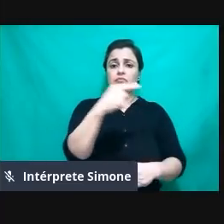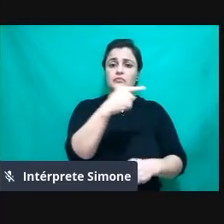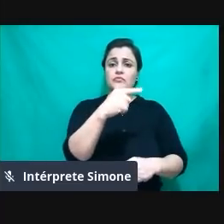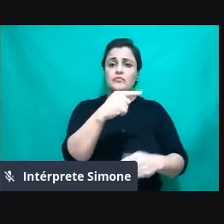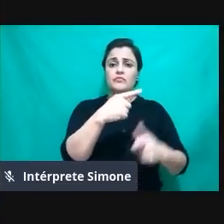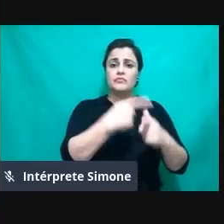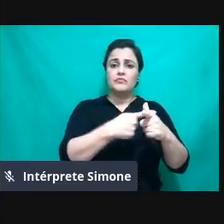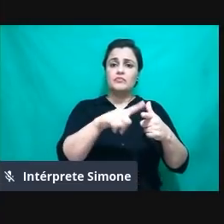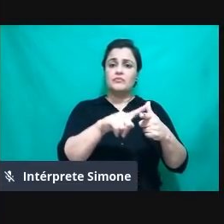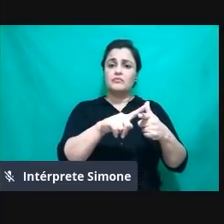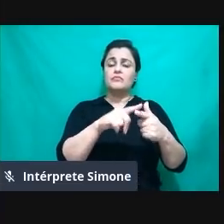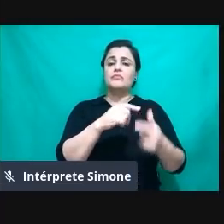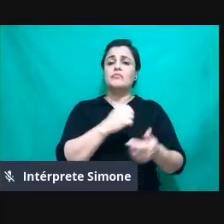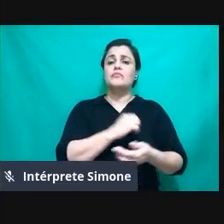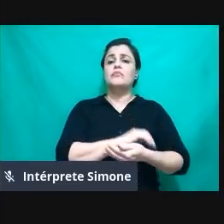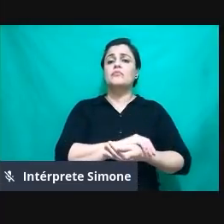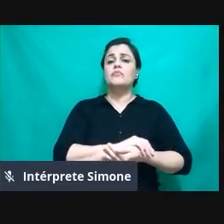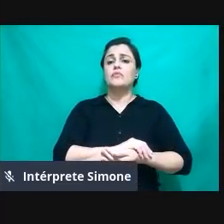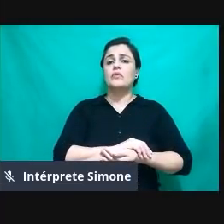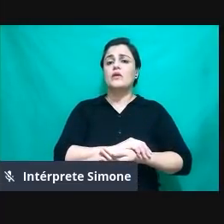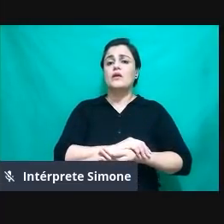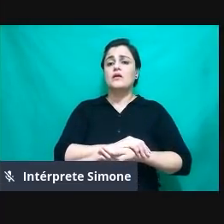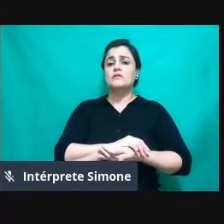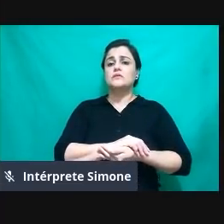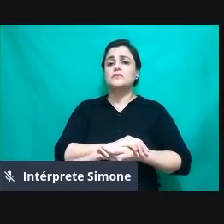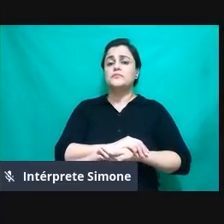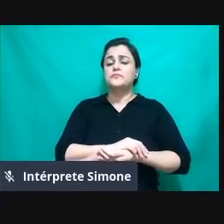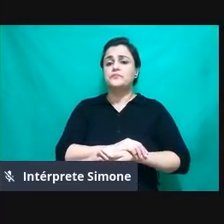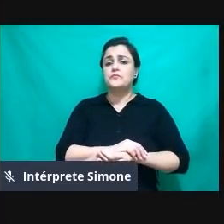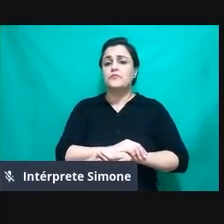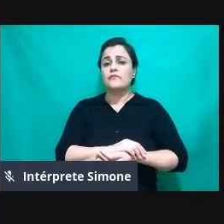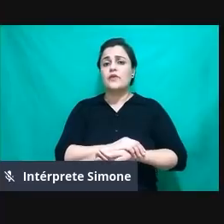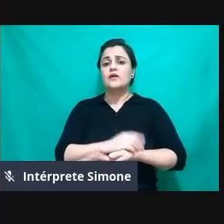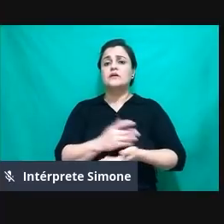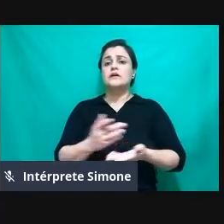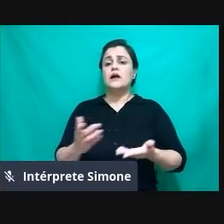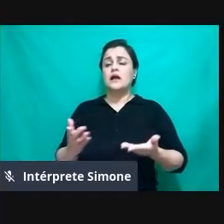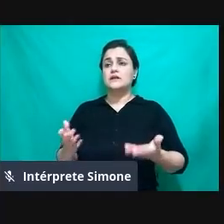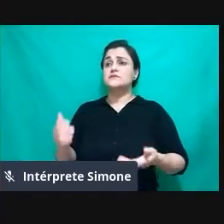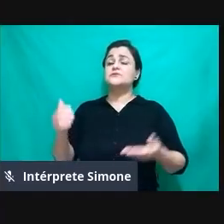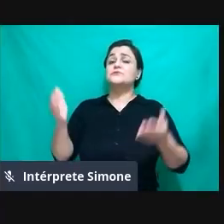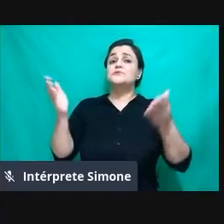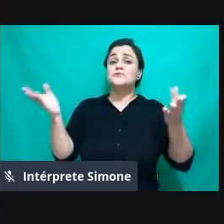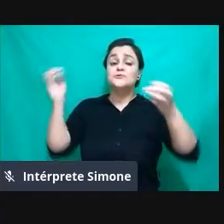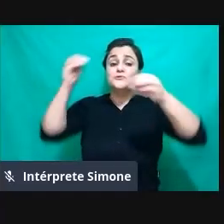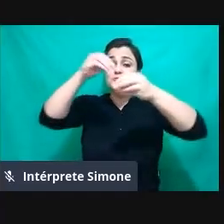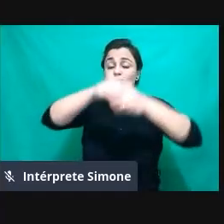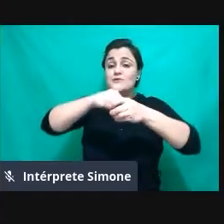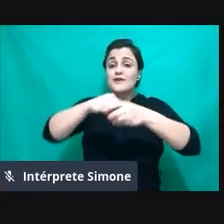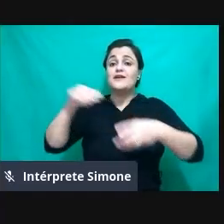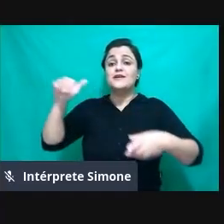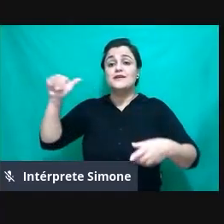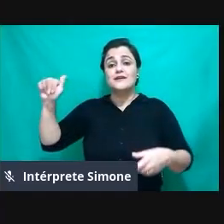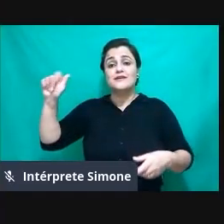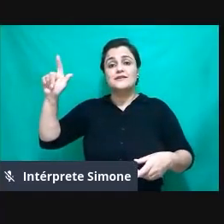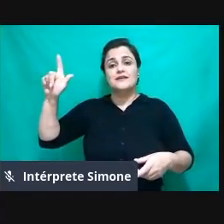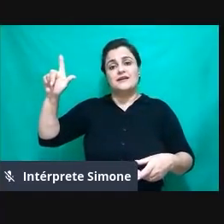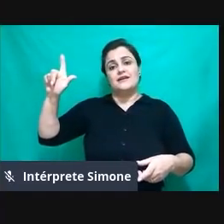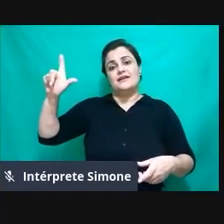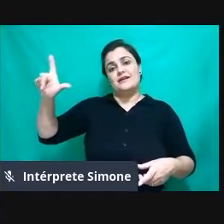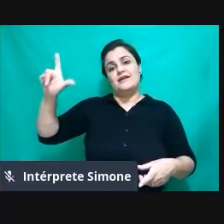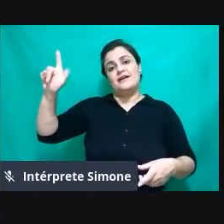a subtração, a multiplicação e a divisão, elas são propriedades algébricas, né? Porque são através dessas